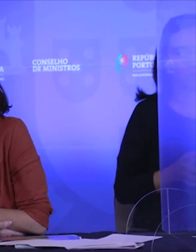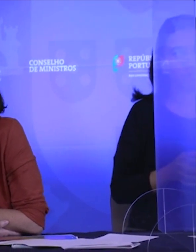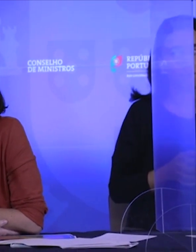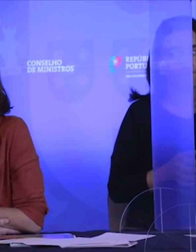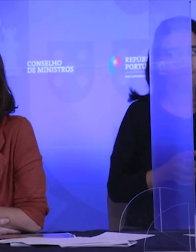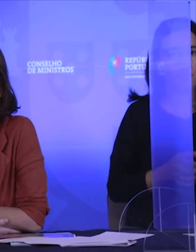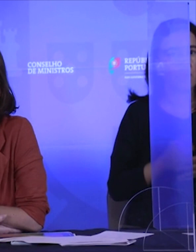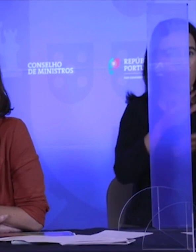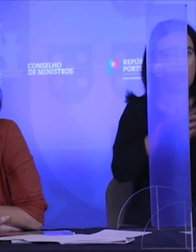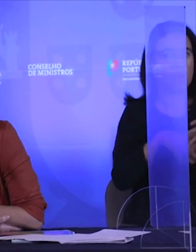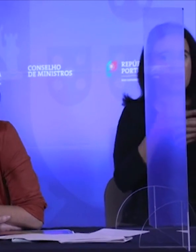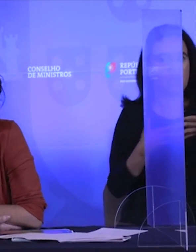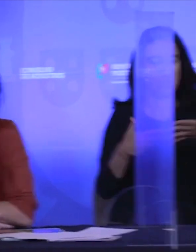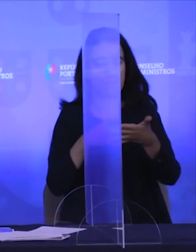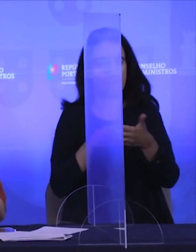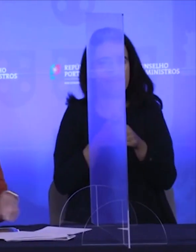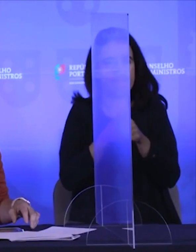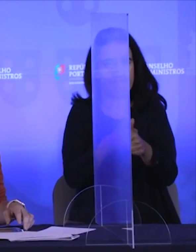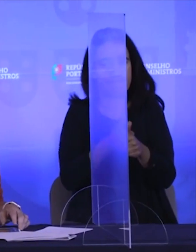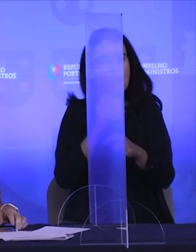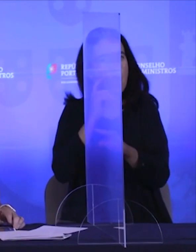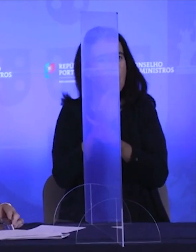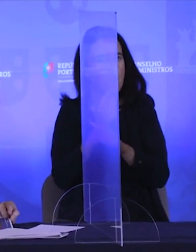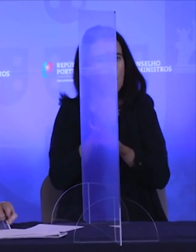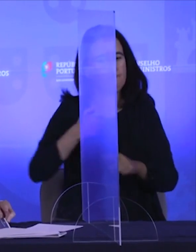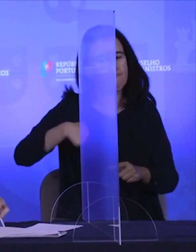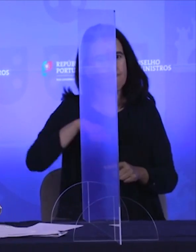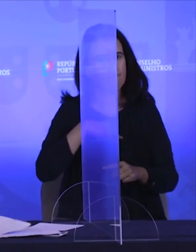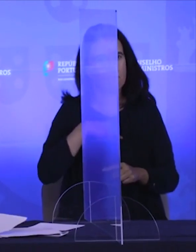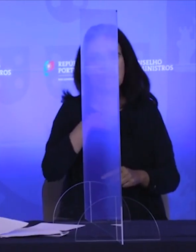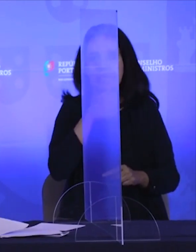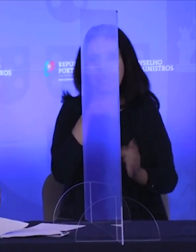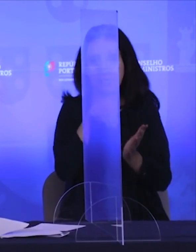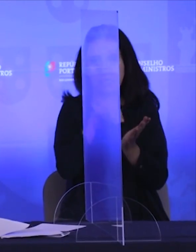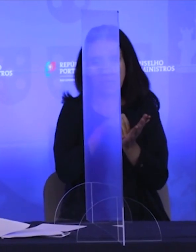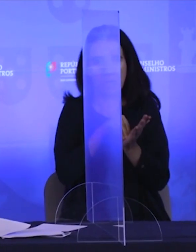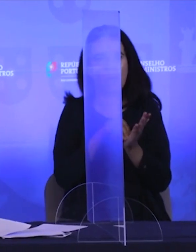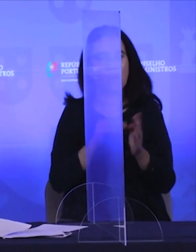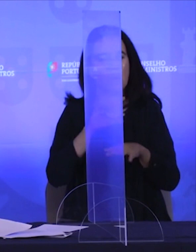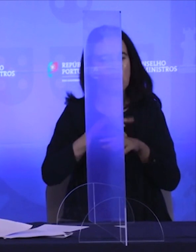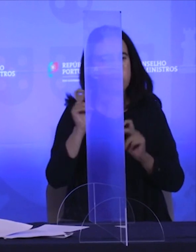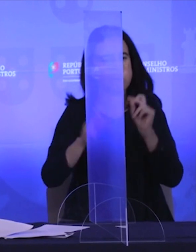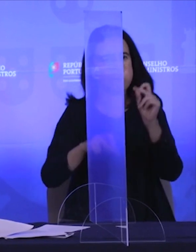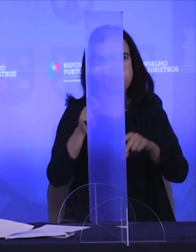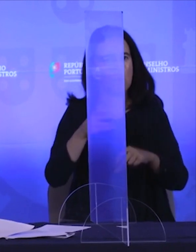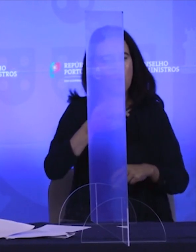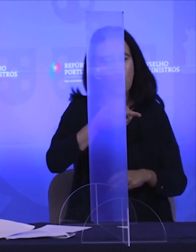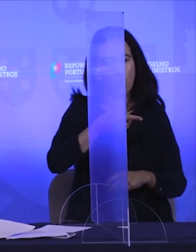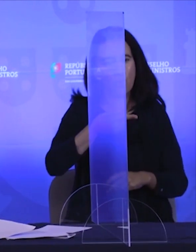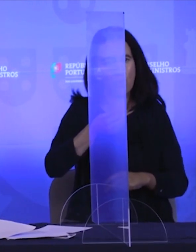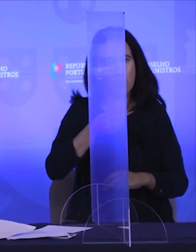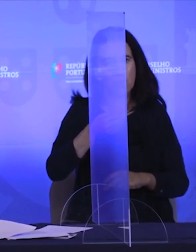olhando para a matriz que temos seguido no âmbito da nossa tomada de decisões, uma incidência de